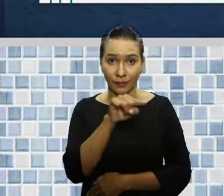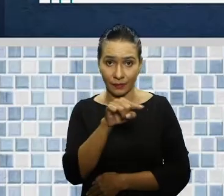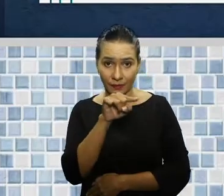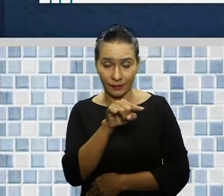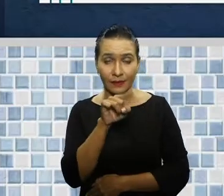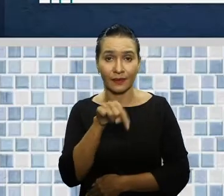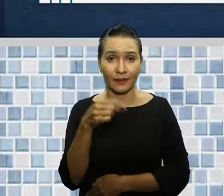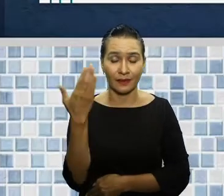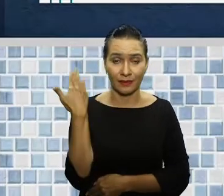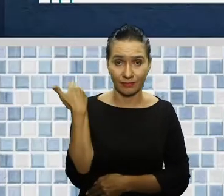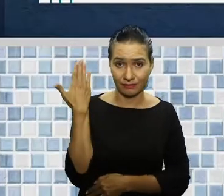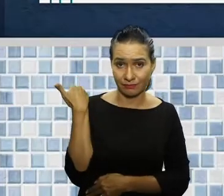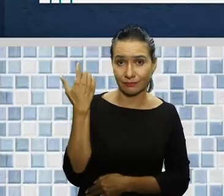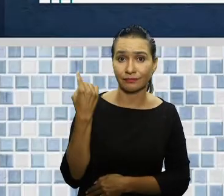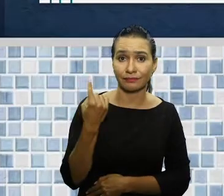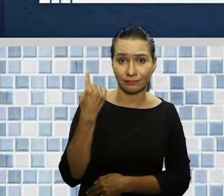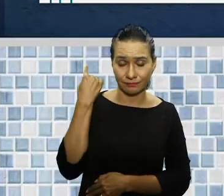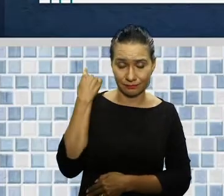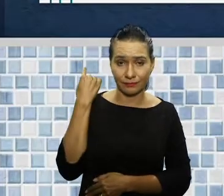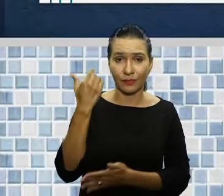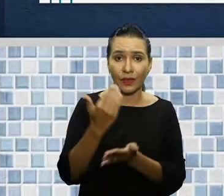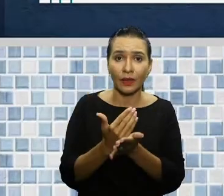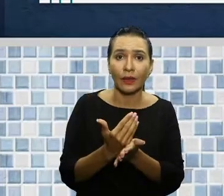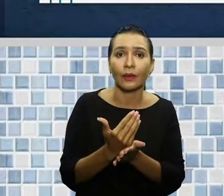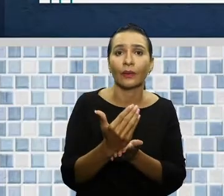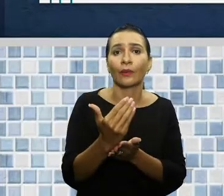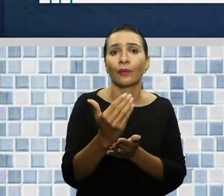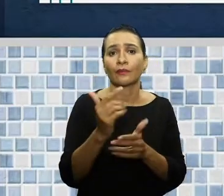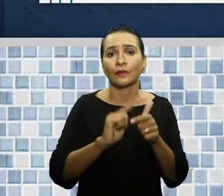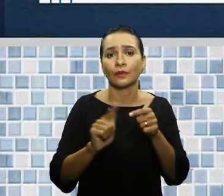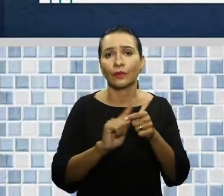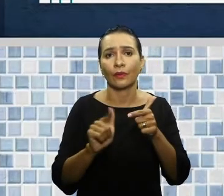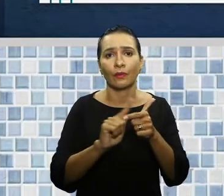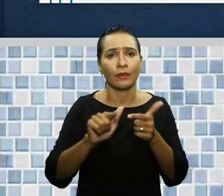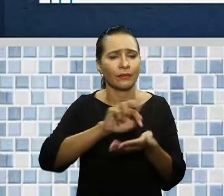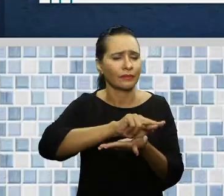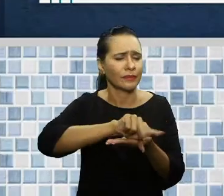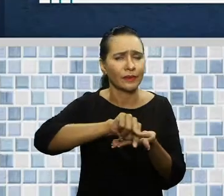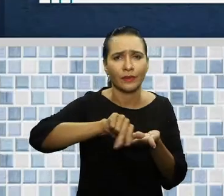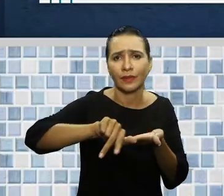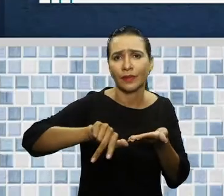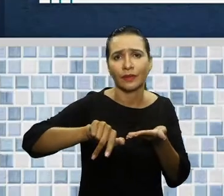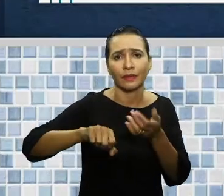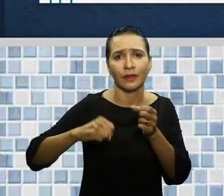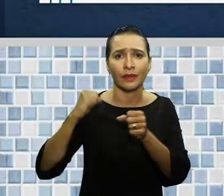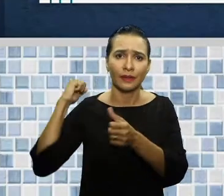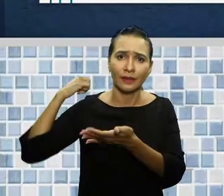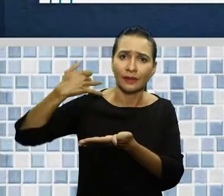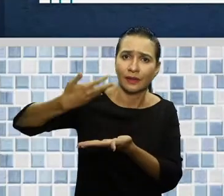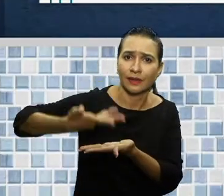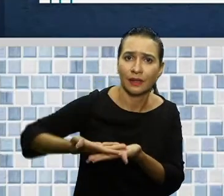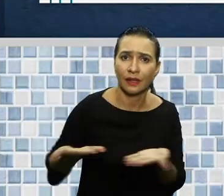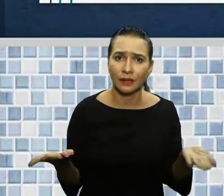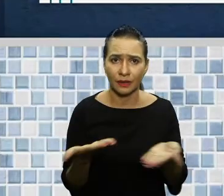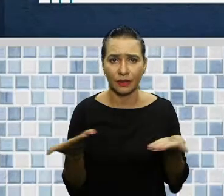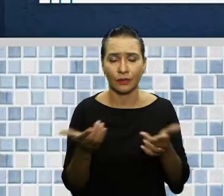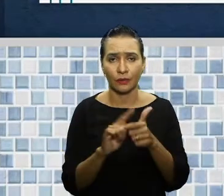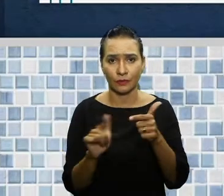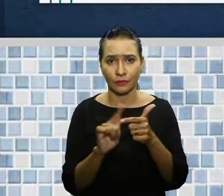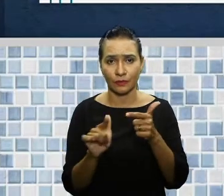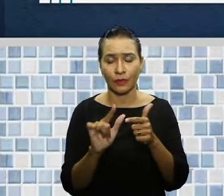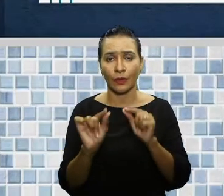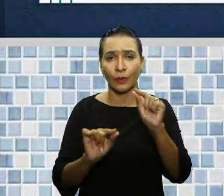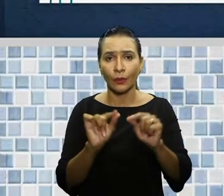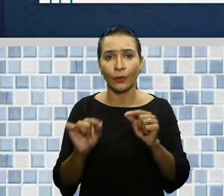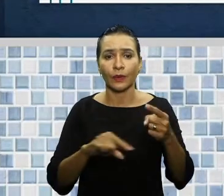degradação muito antiga, ela vem causando diversos danos ao longo dos anos. Um desses danos é a